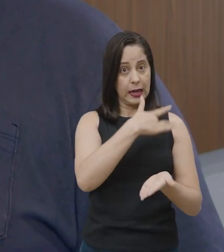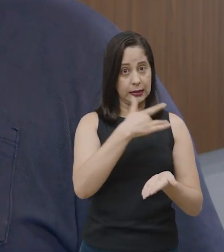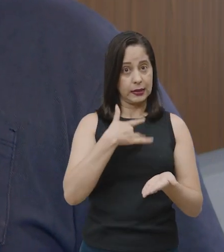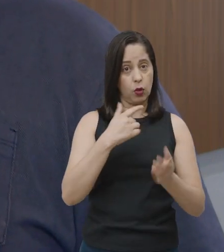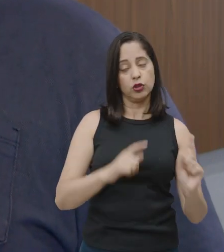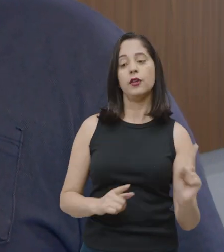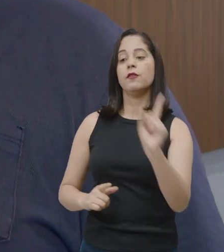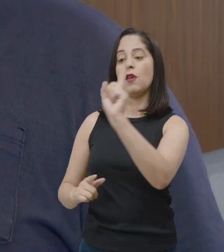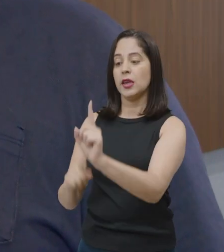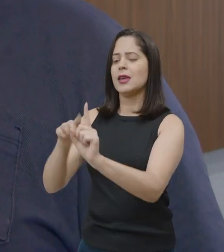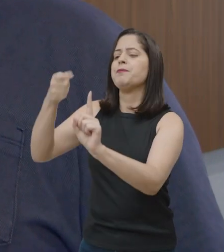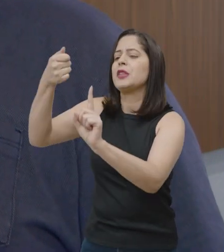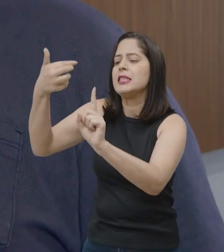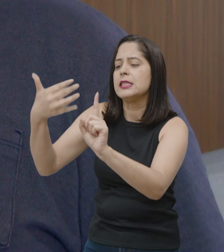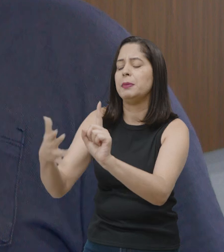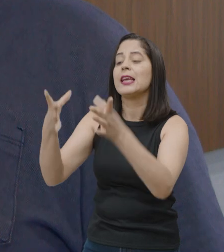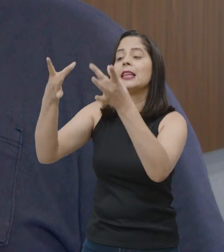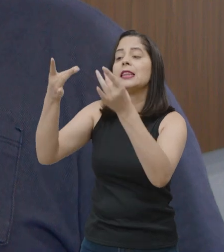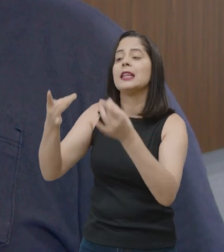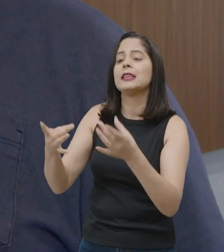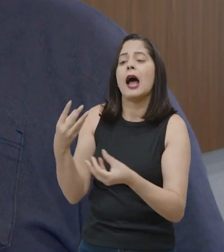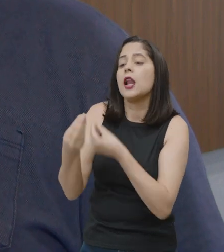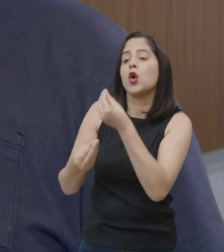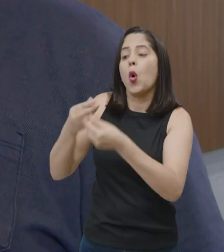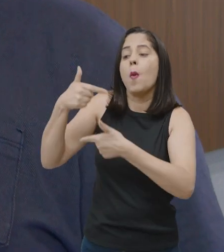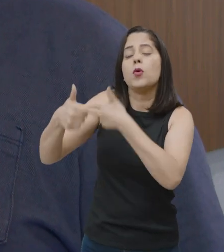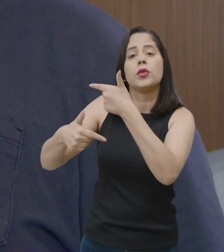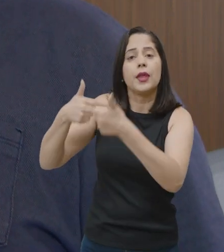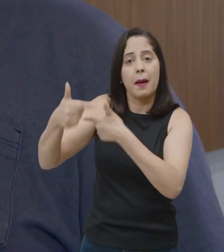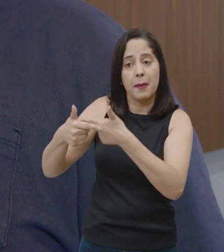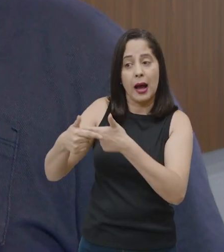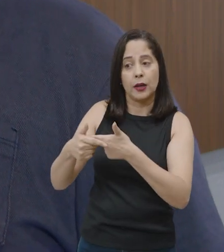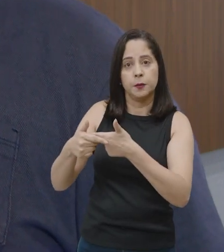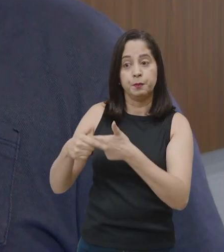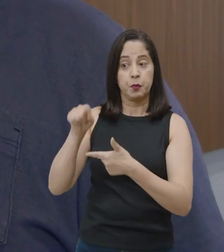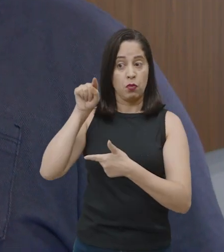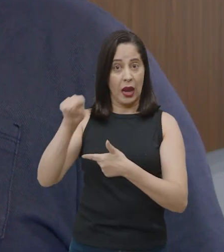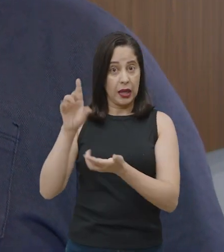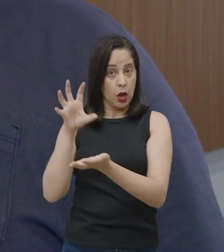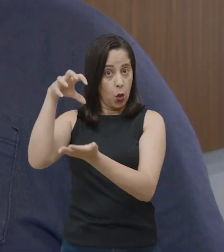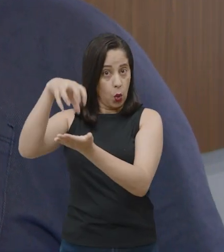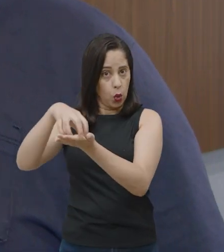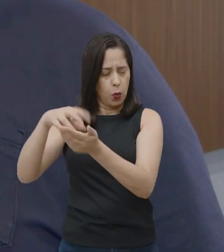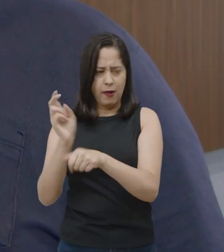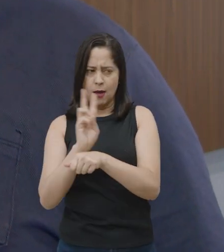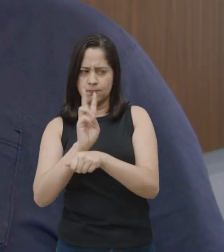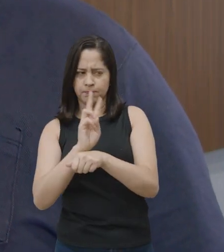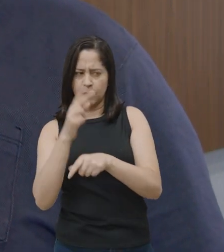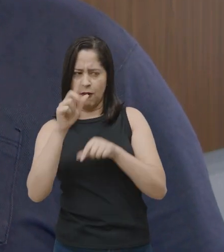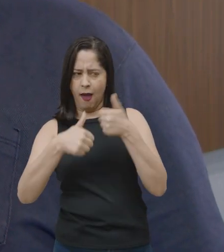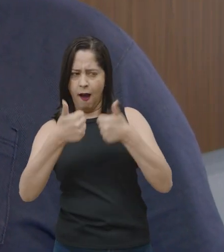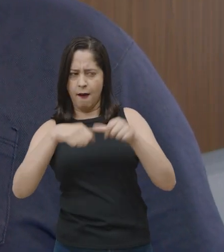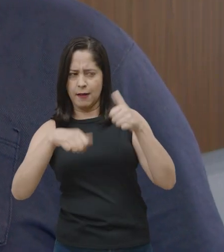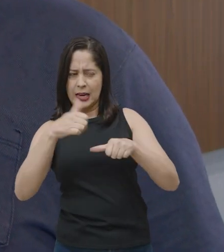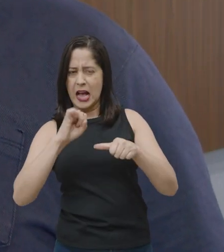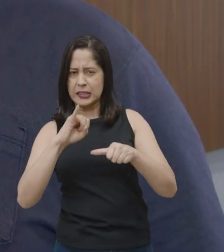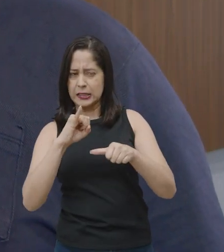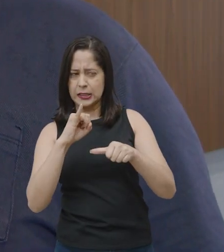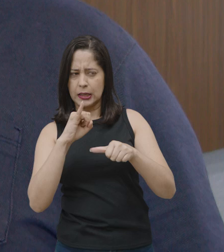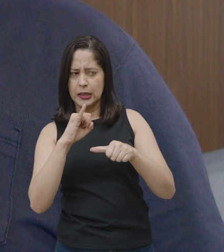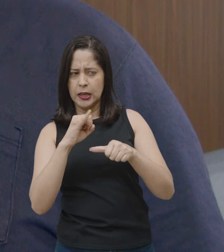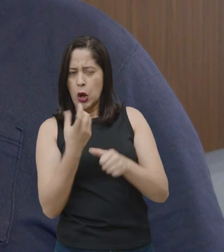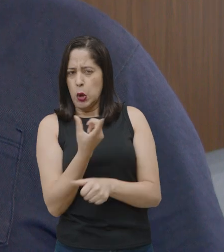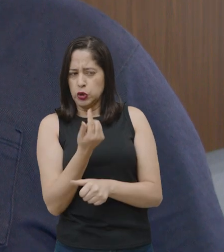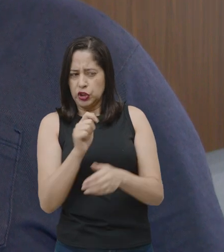toda a produção, todo o trabalho que está sendo feito da Secretaria de Saúde para que o Conselho analise as contas e aí veja